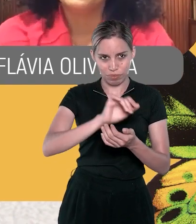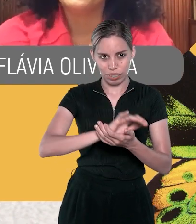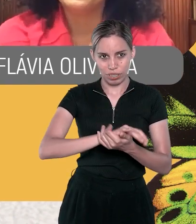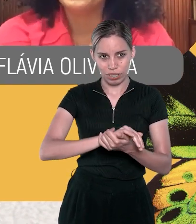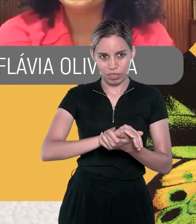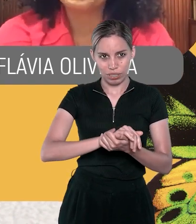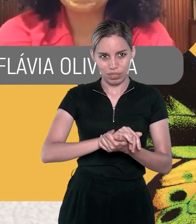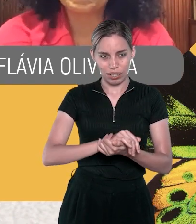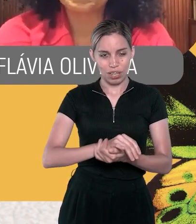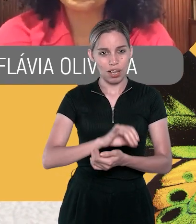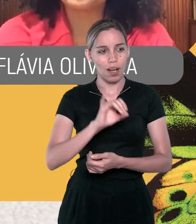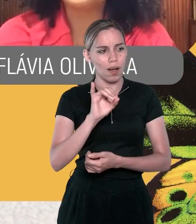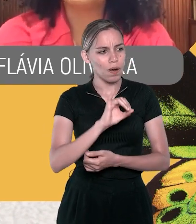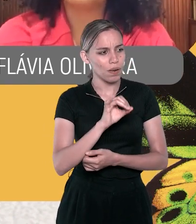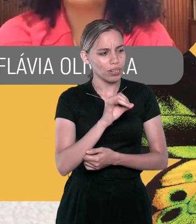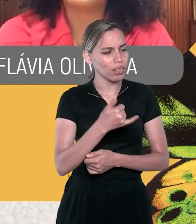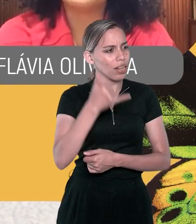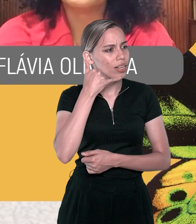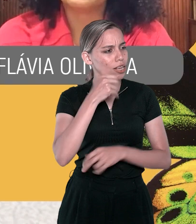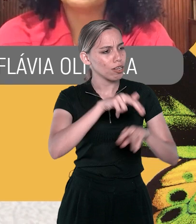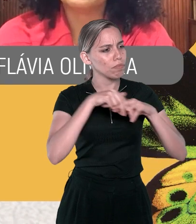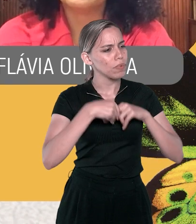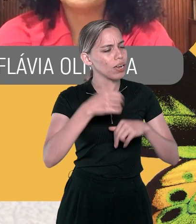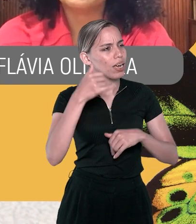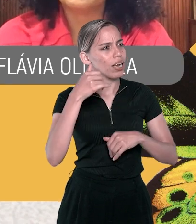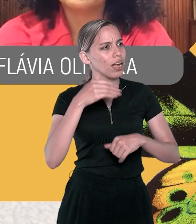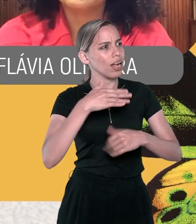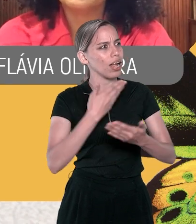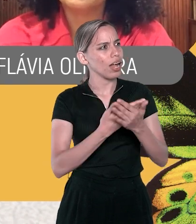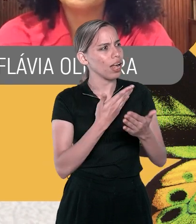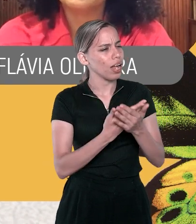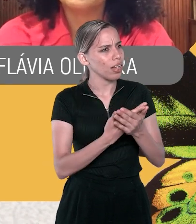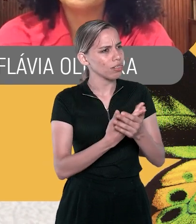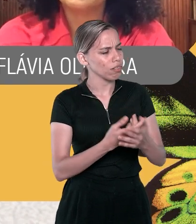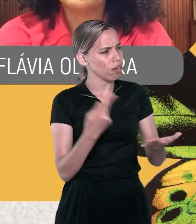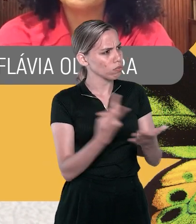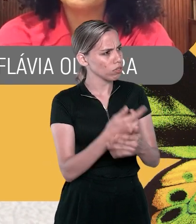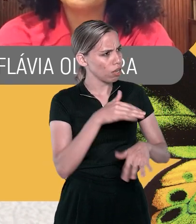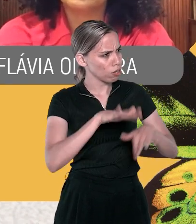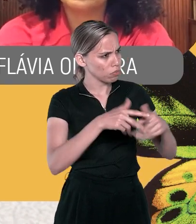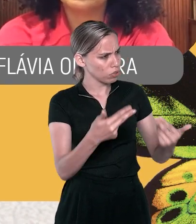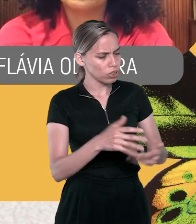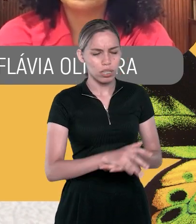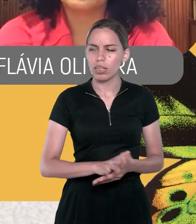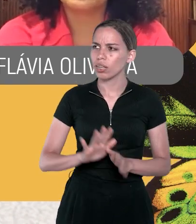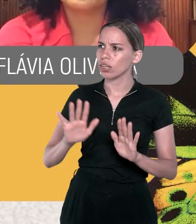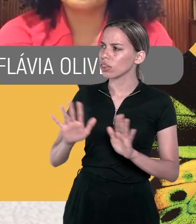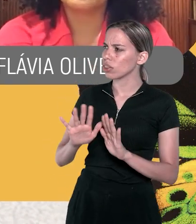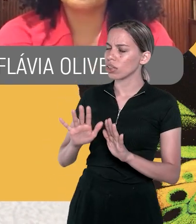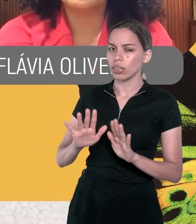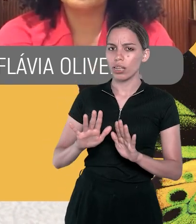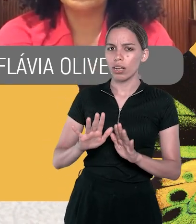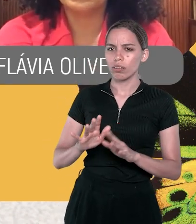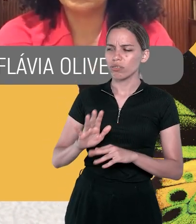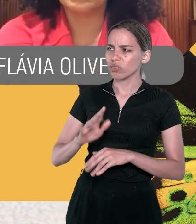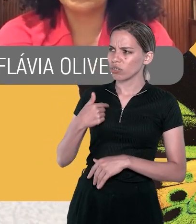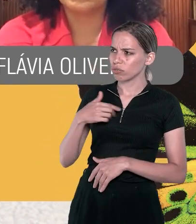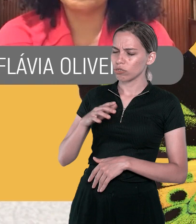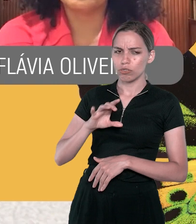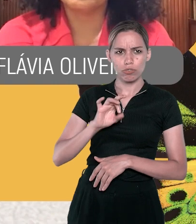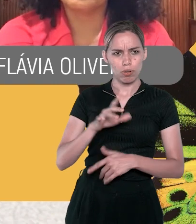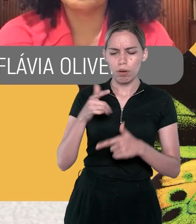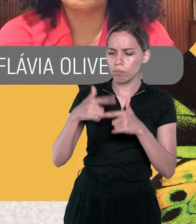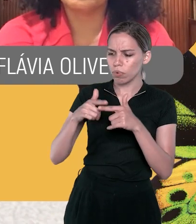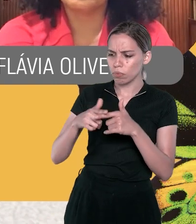Oi, Afonso, estou ligando por causa da Isaura. Aconteceu alguma coisa? Não, era só o que faltava, ela já tem problema demais,